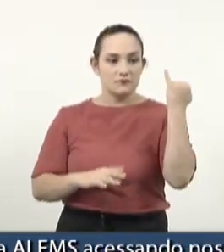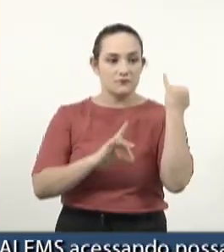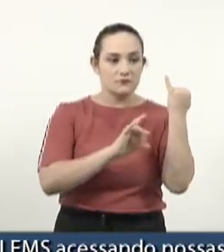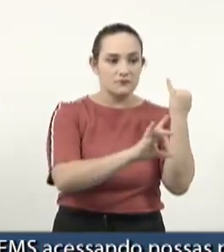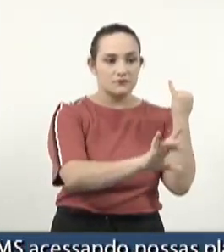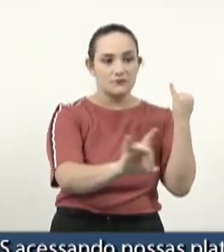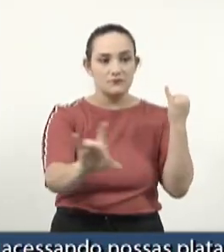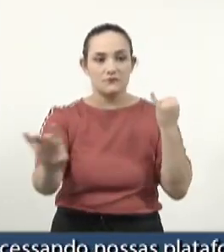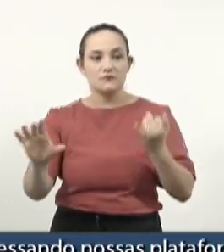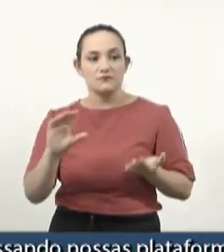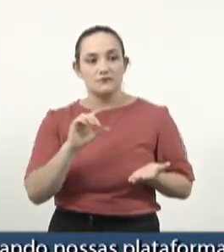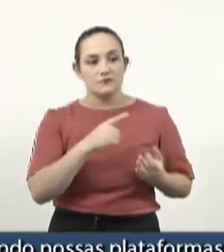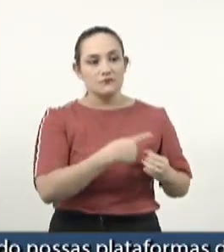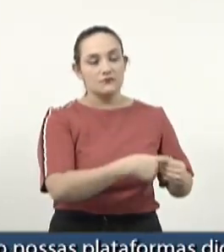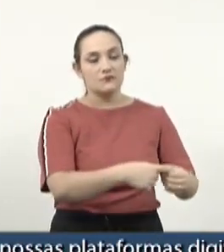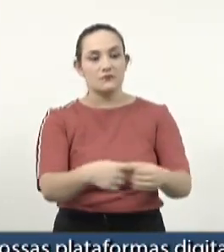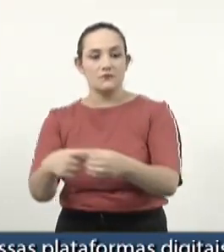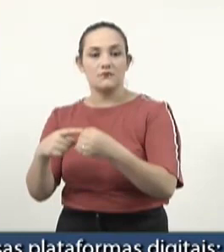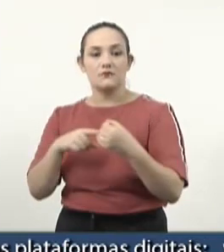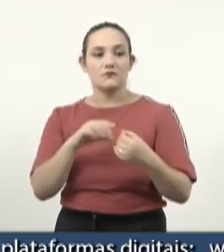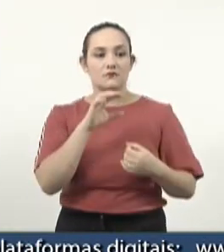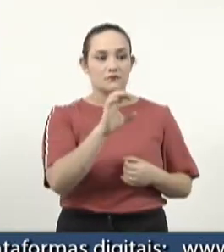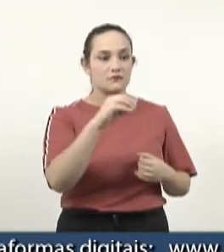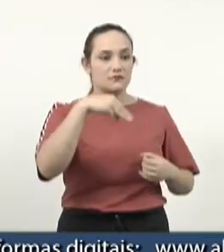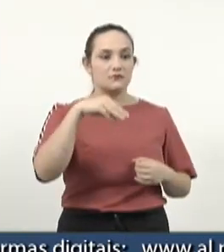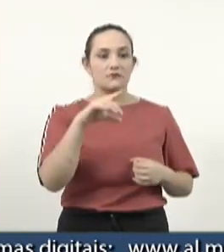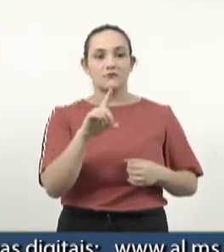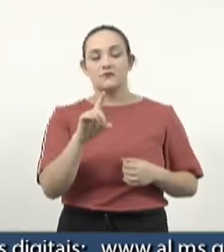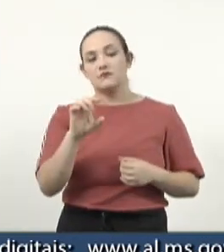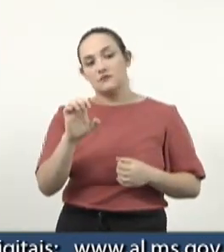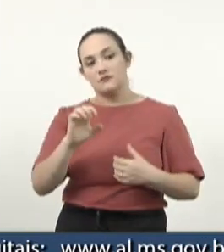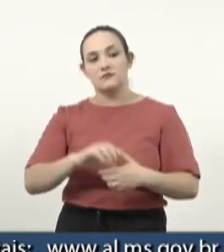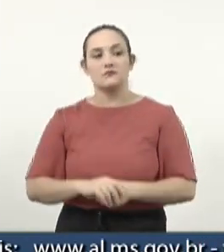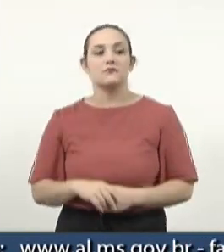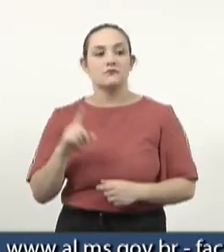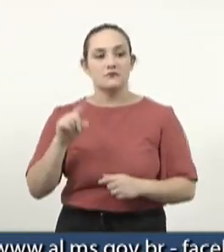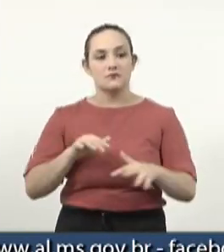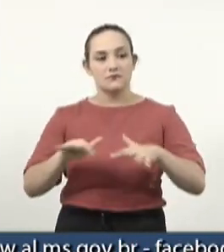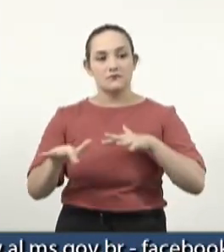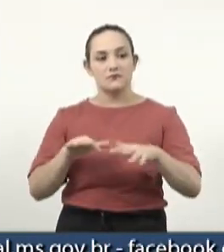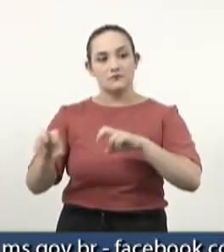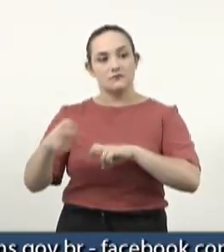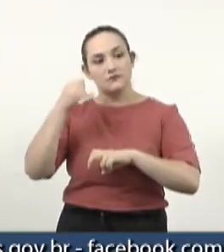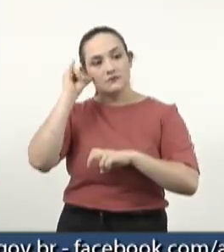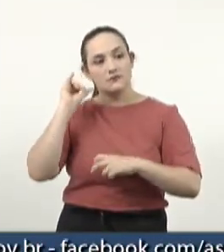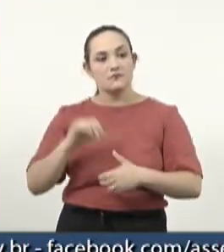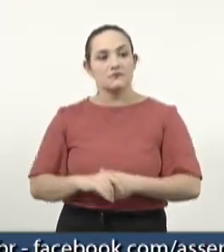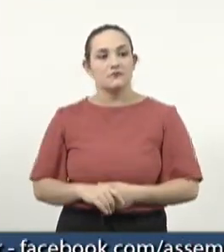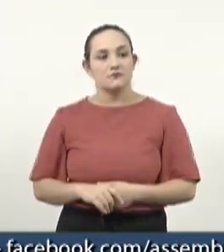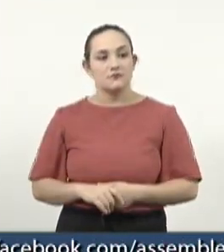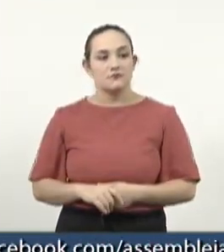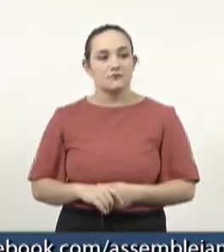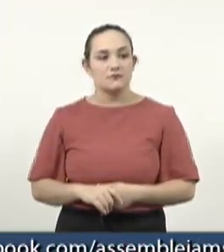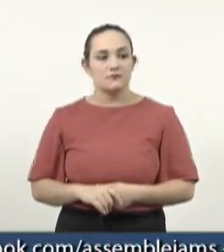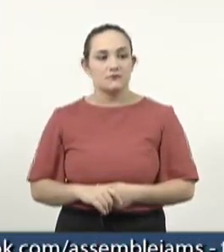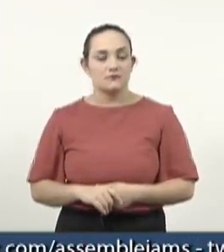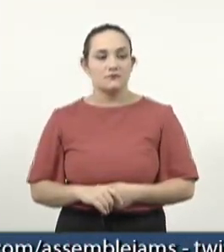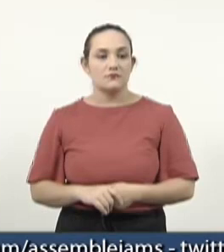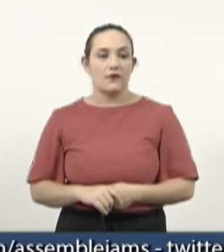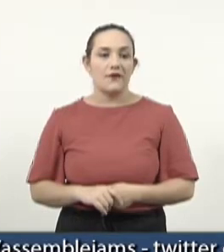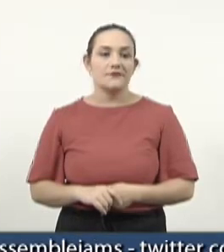municípios, chamados CMDR, os Conselhos Municipais de Desenvolvimento Rural, com a participação, evidentemente,